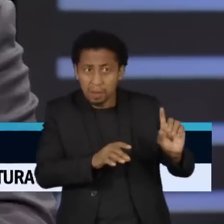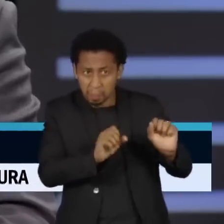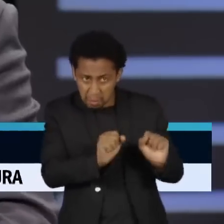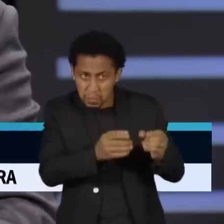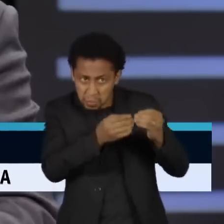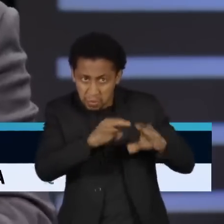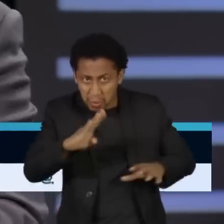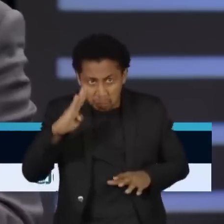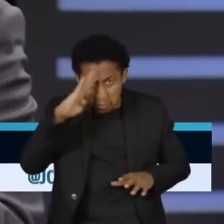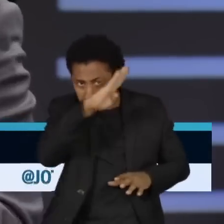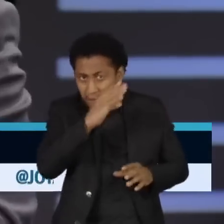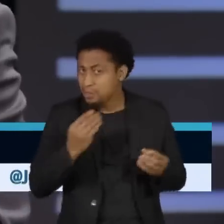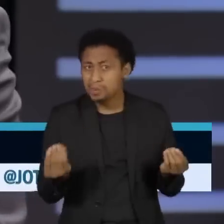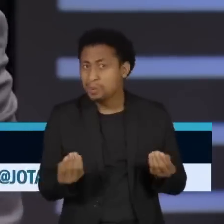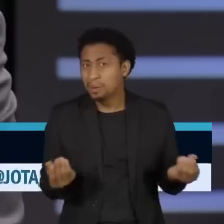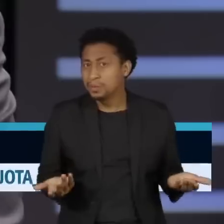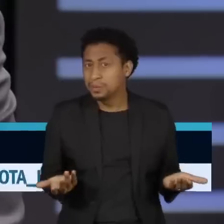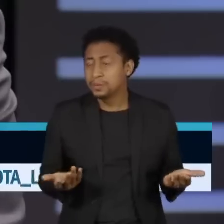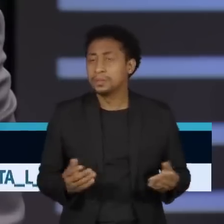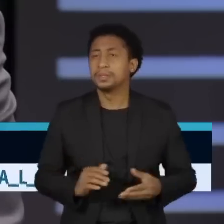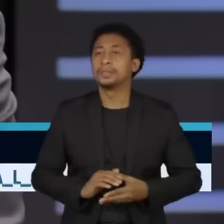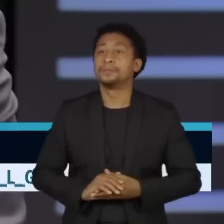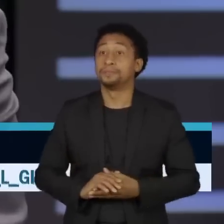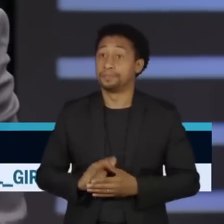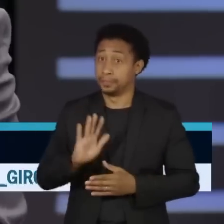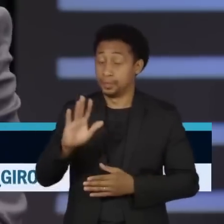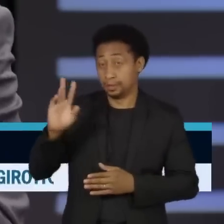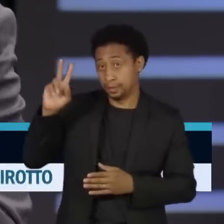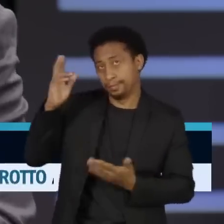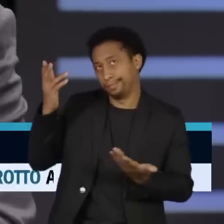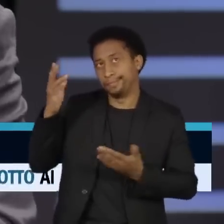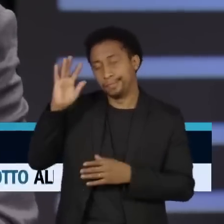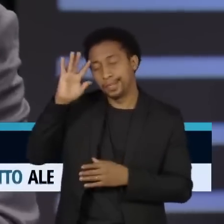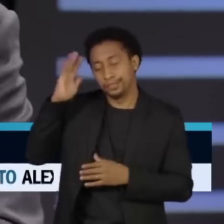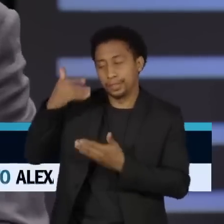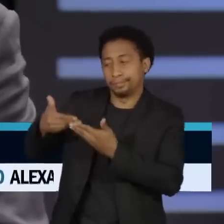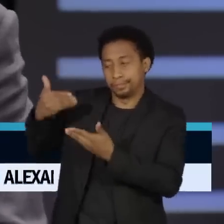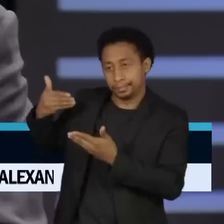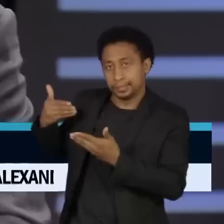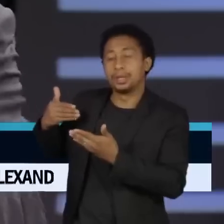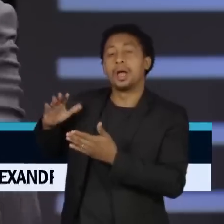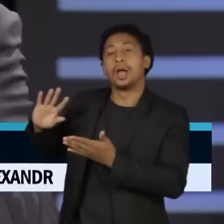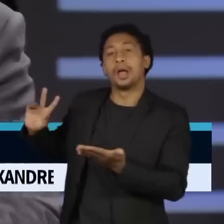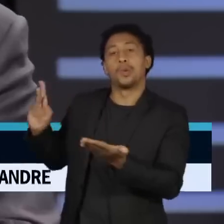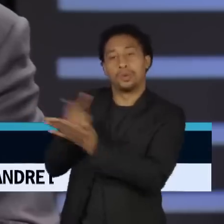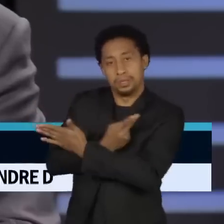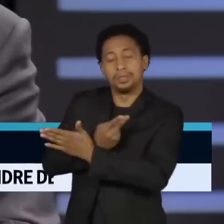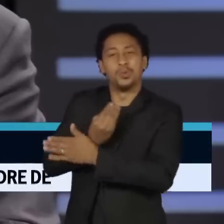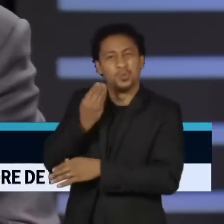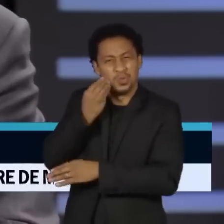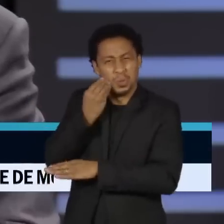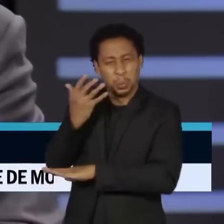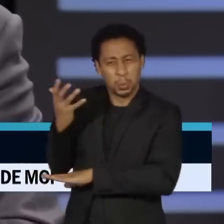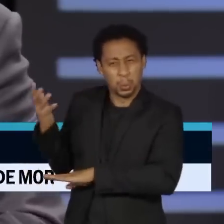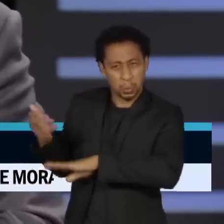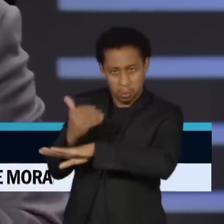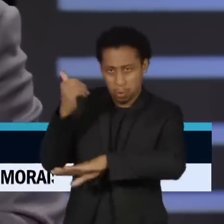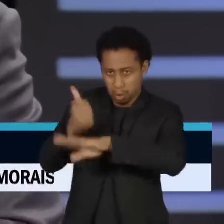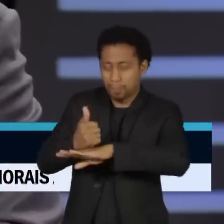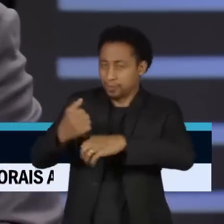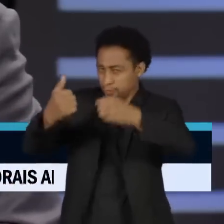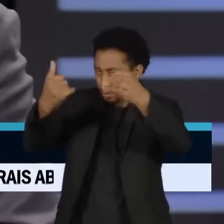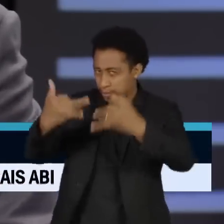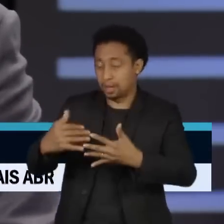no momento em que você tem uma somatória de atos golpistas que aconteceram no Brasil, vamos só recapitular para quem esqueceu.